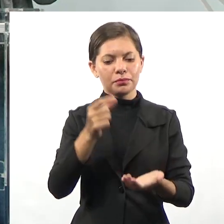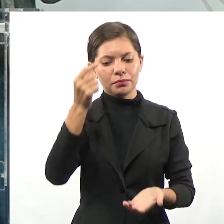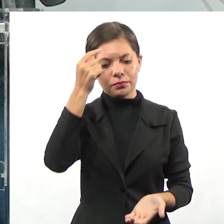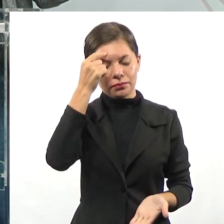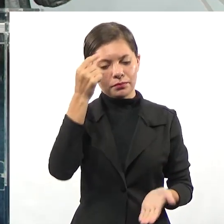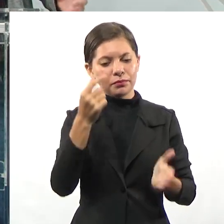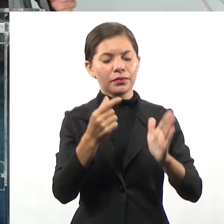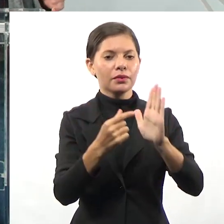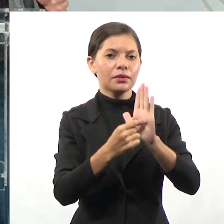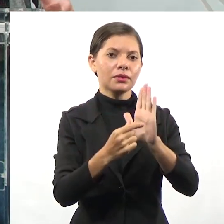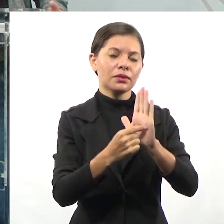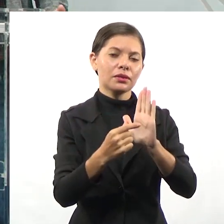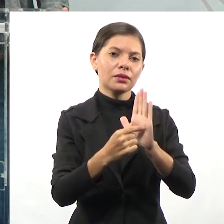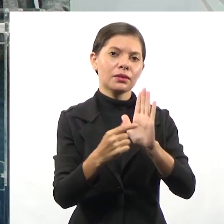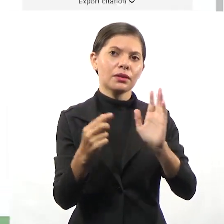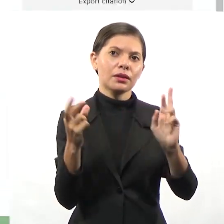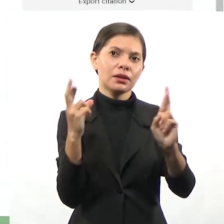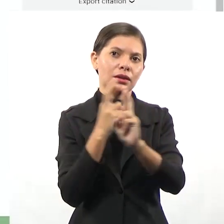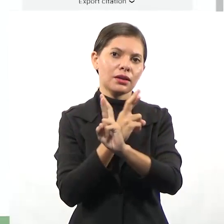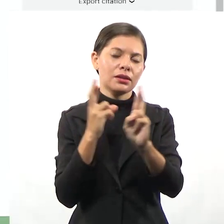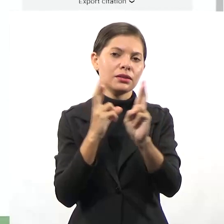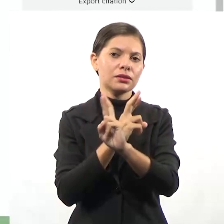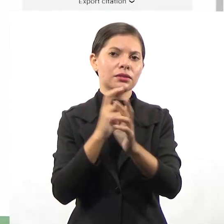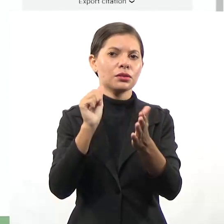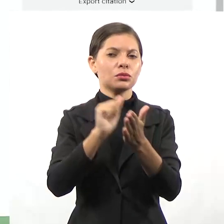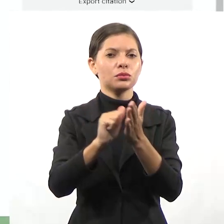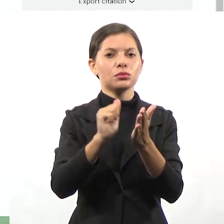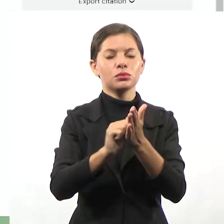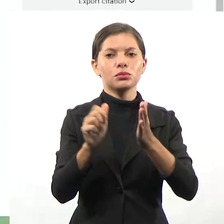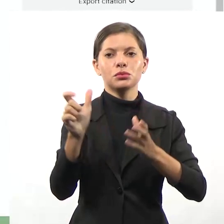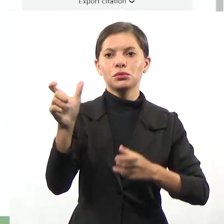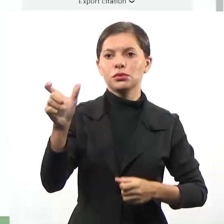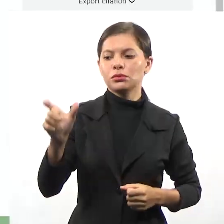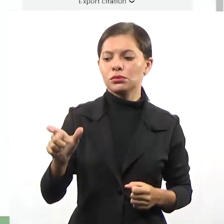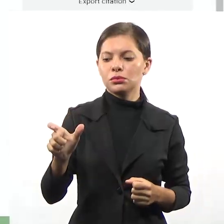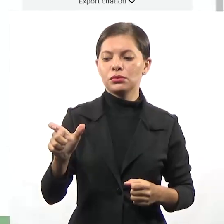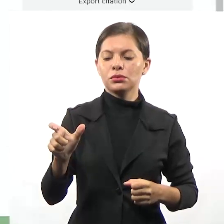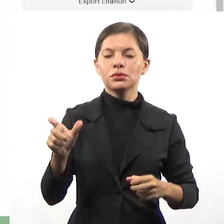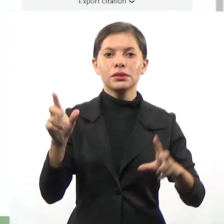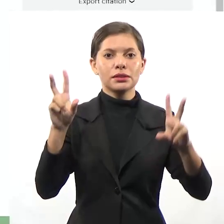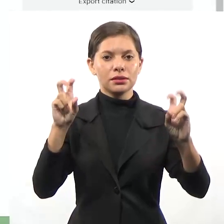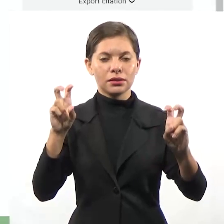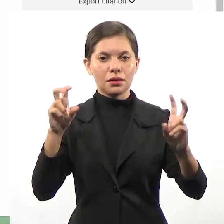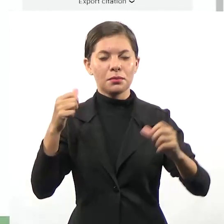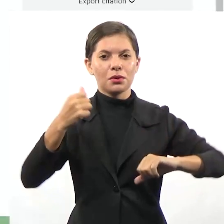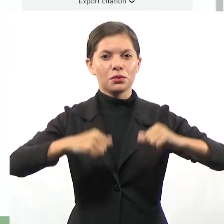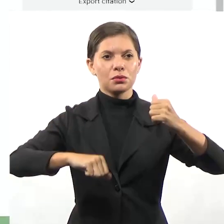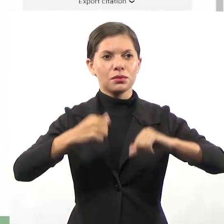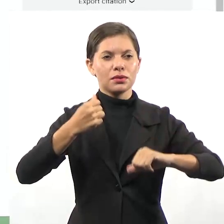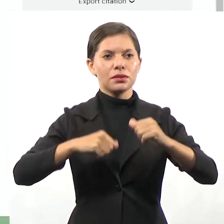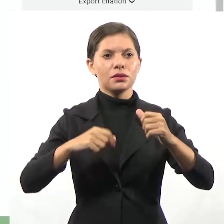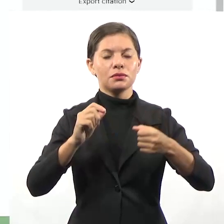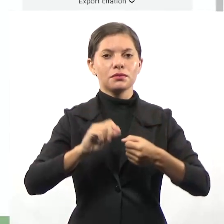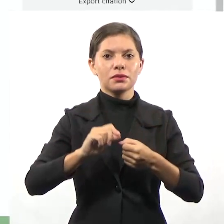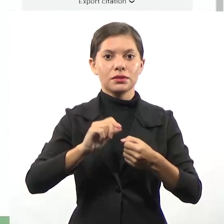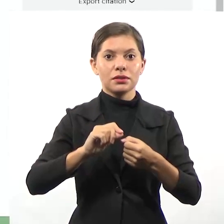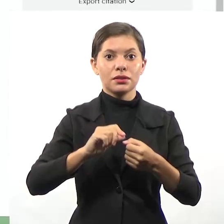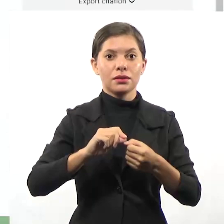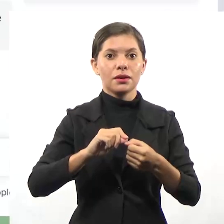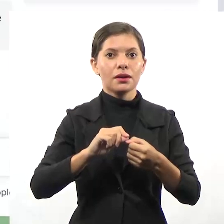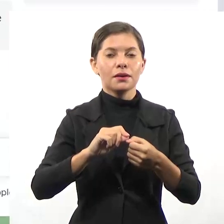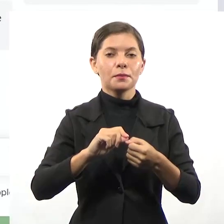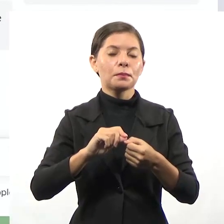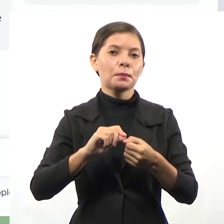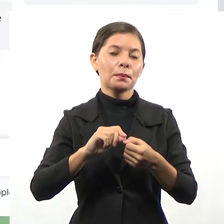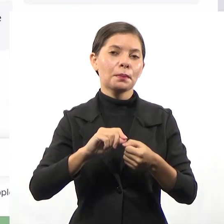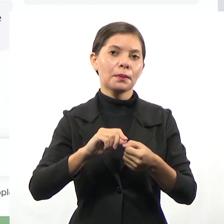a relação entre temáticas, eu consigo ainda fazer a leitura do artigo científico, certo? Próxima ferramenta é o